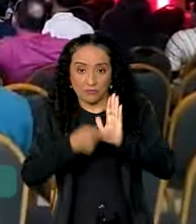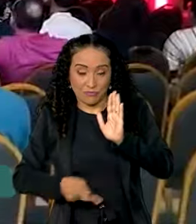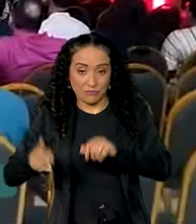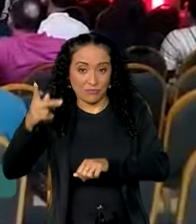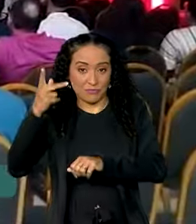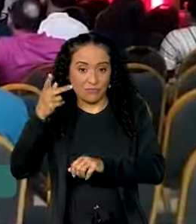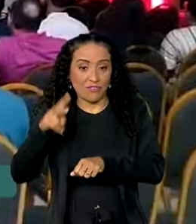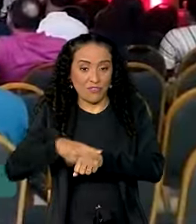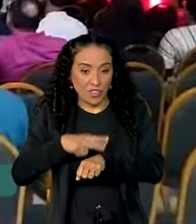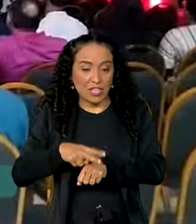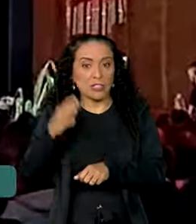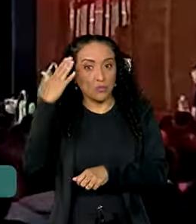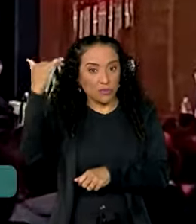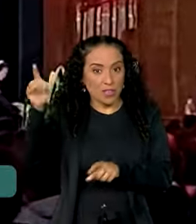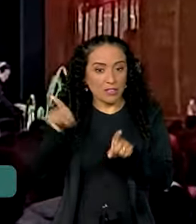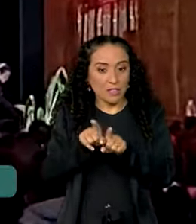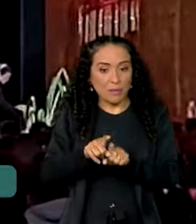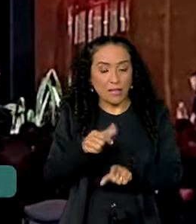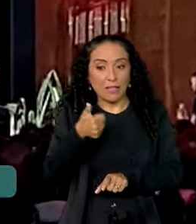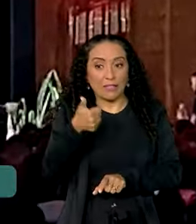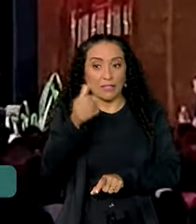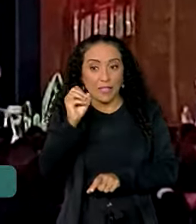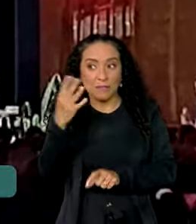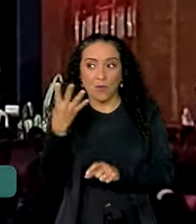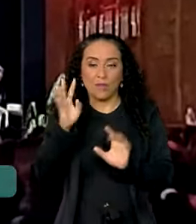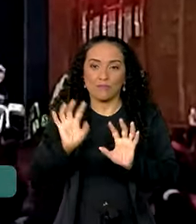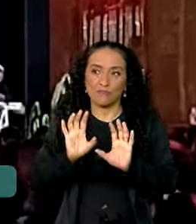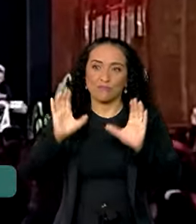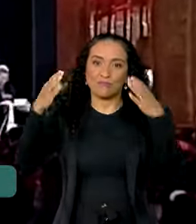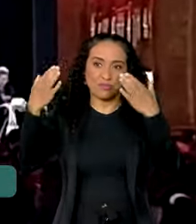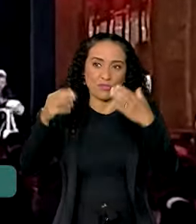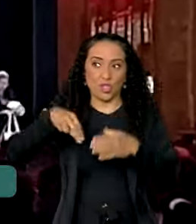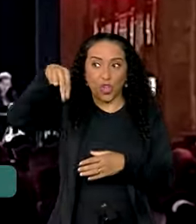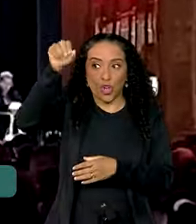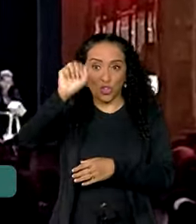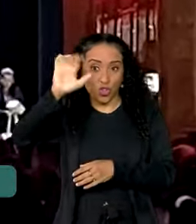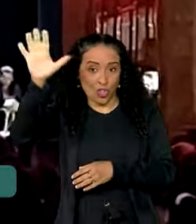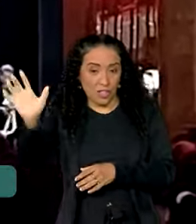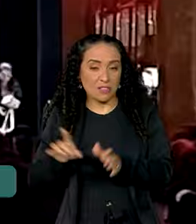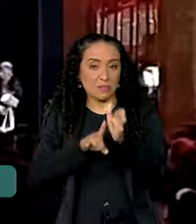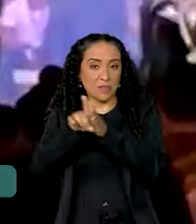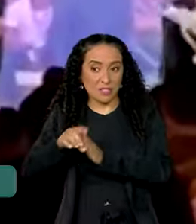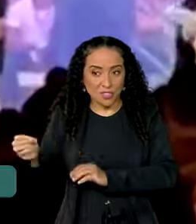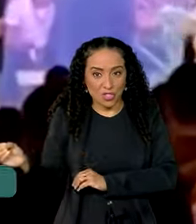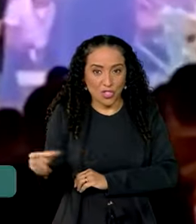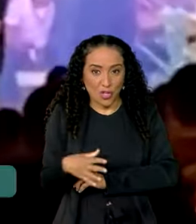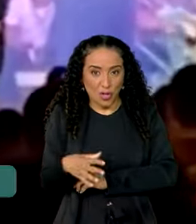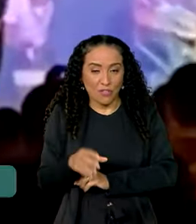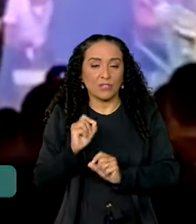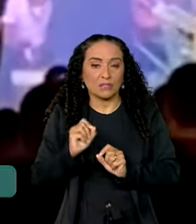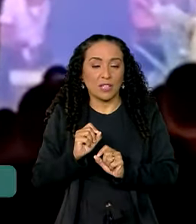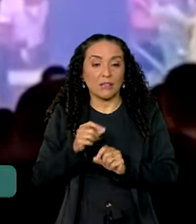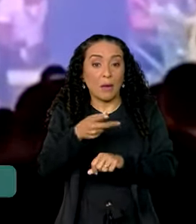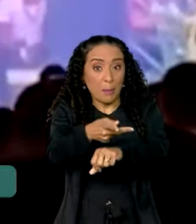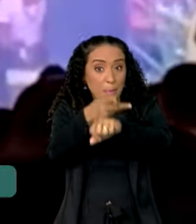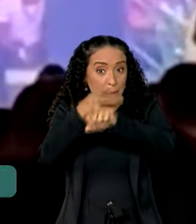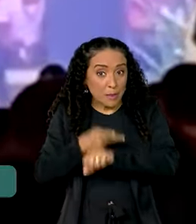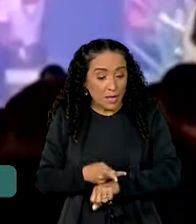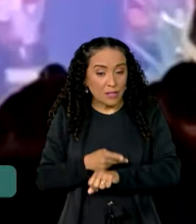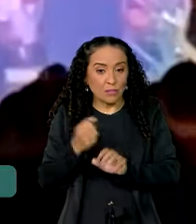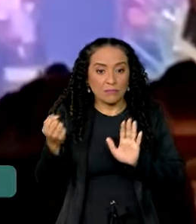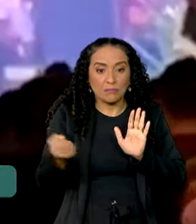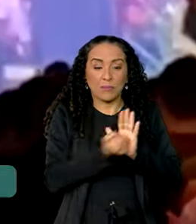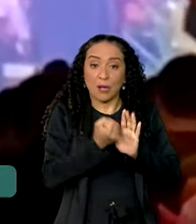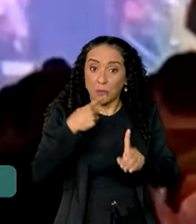também fez sucesso durante o 14º congresso norte-nordeste de pesquisa e inovação e foi premiado pelo